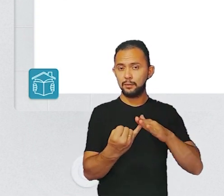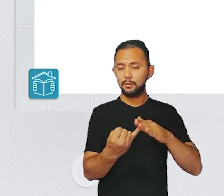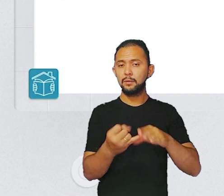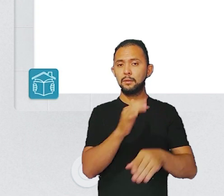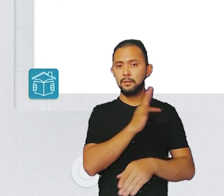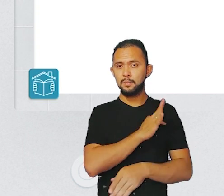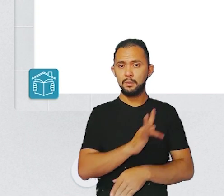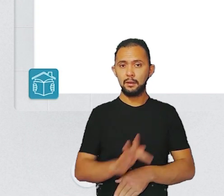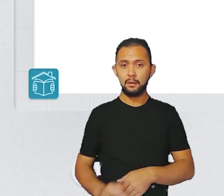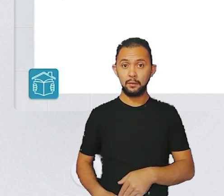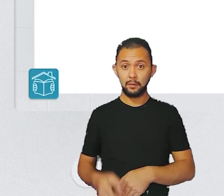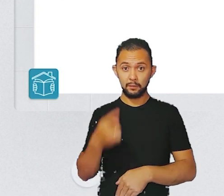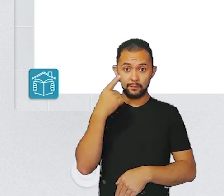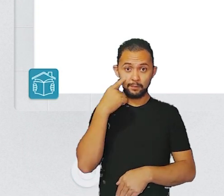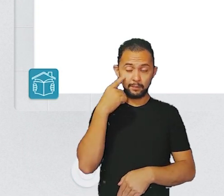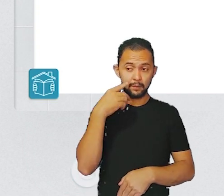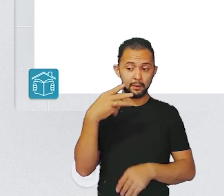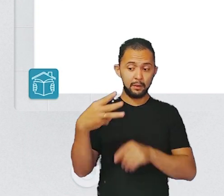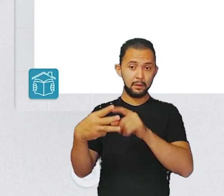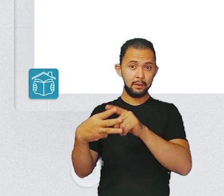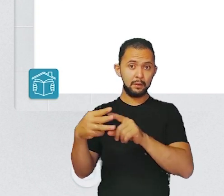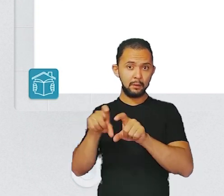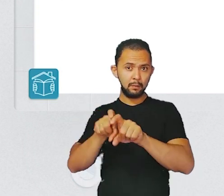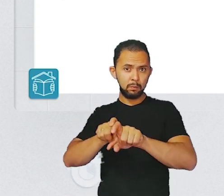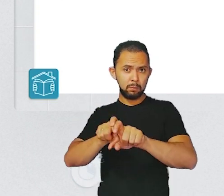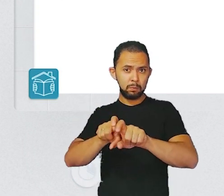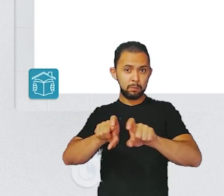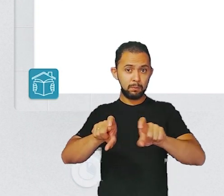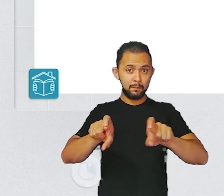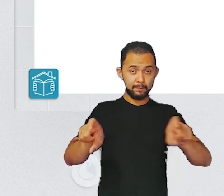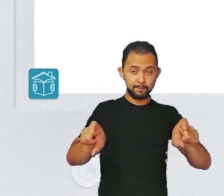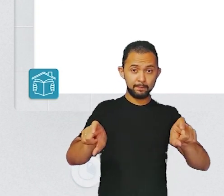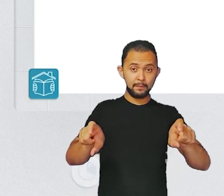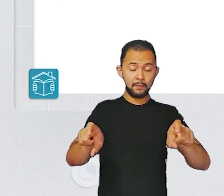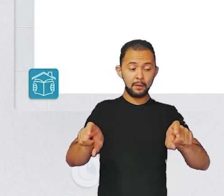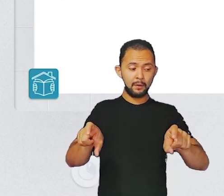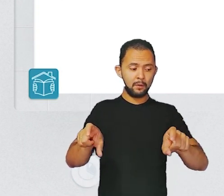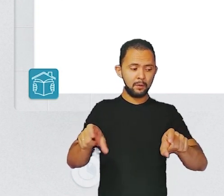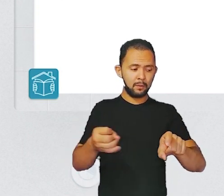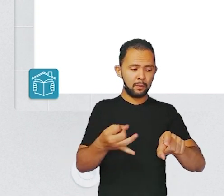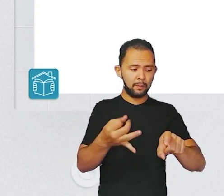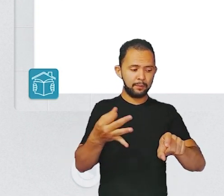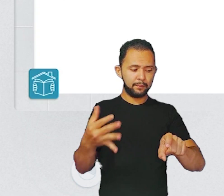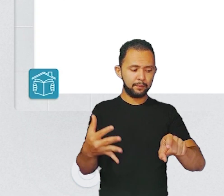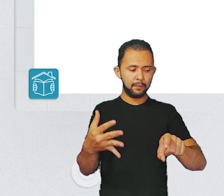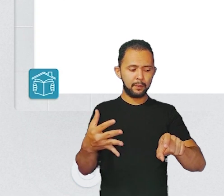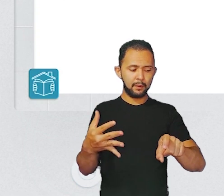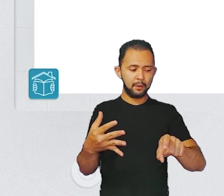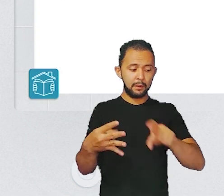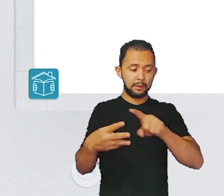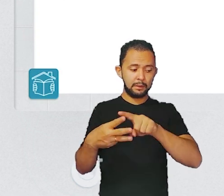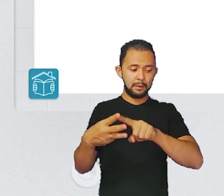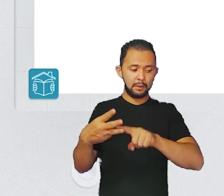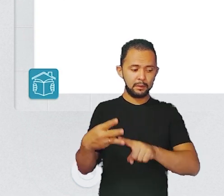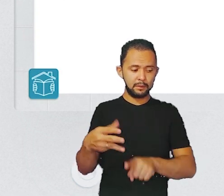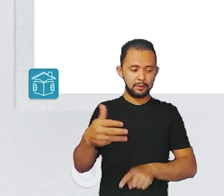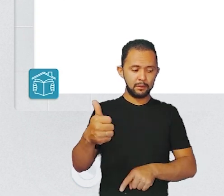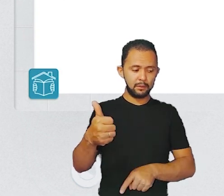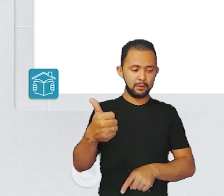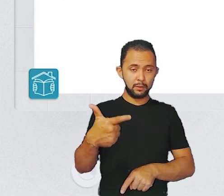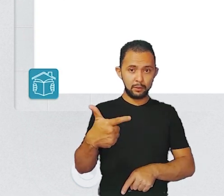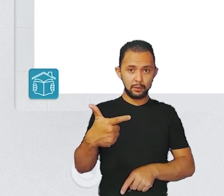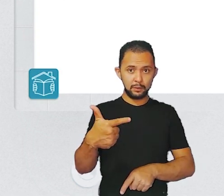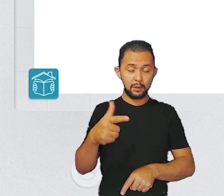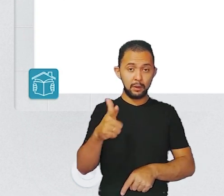aço com 12 metros, 9,6 metros e 6,4 metros de comprimento,